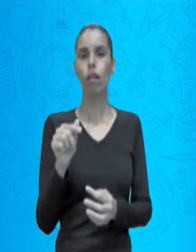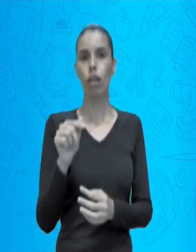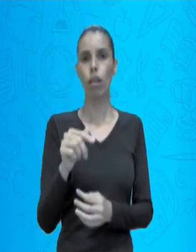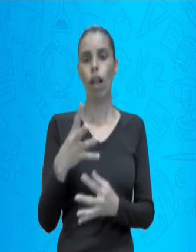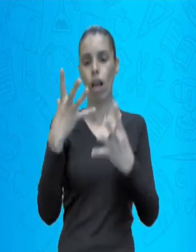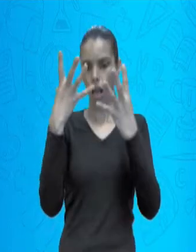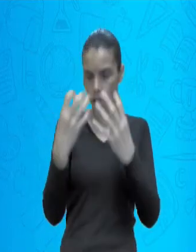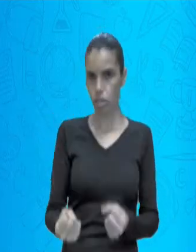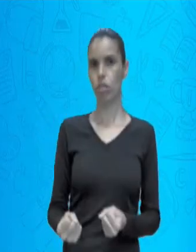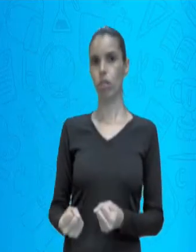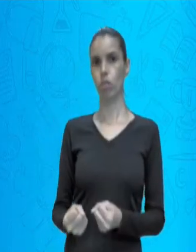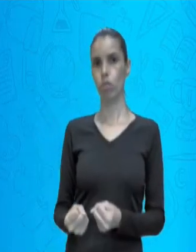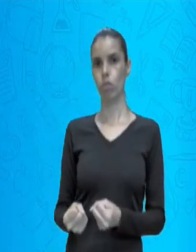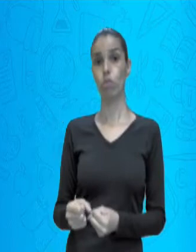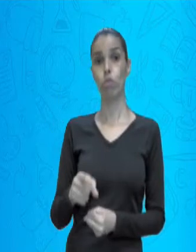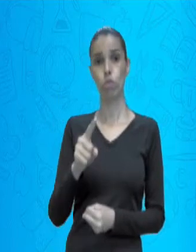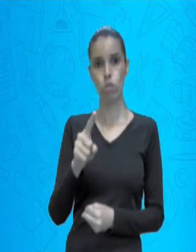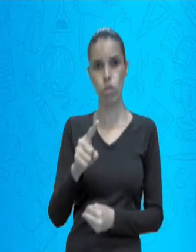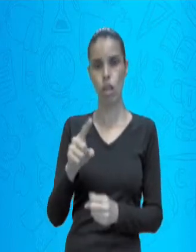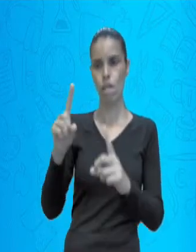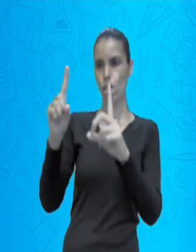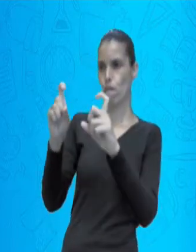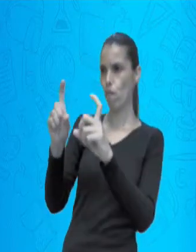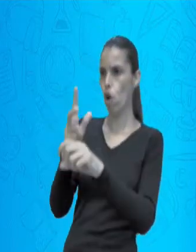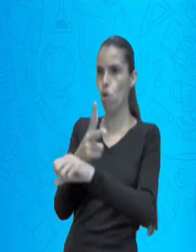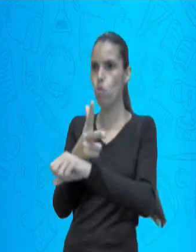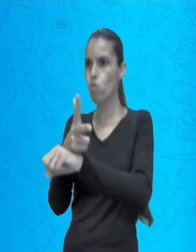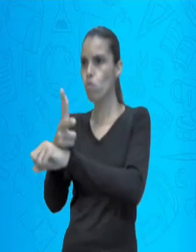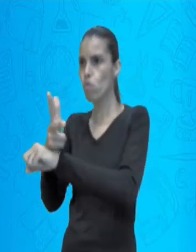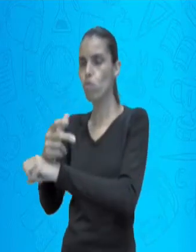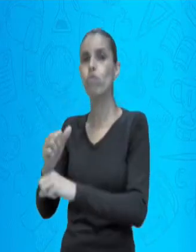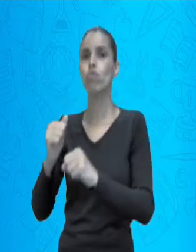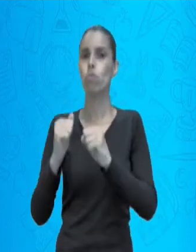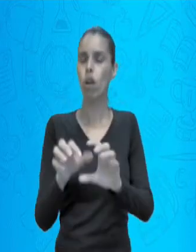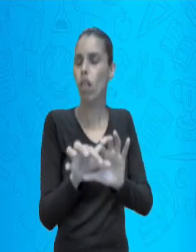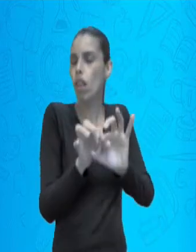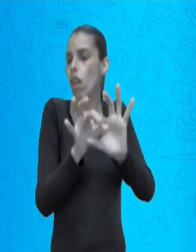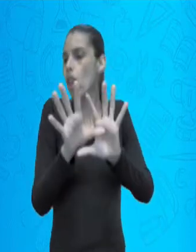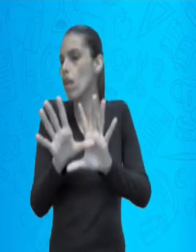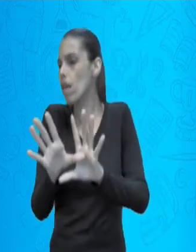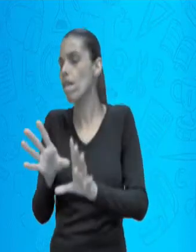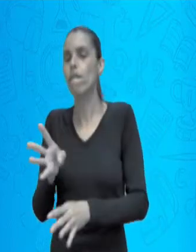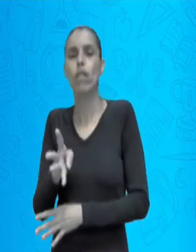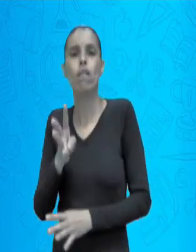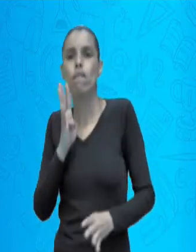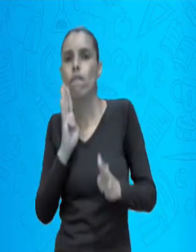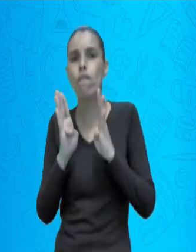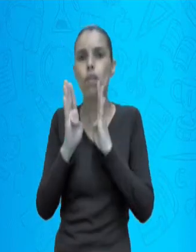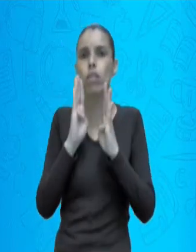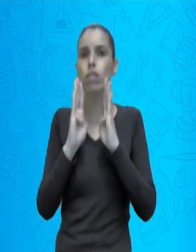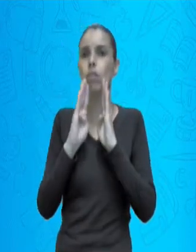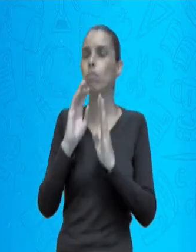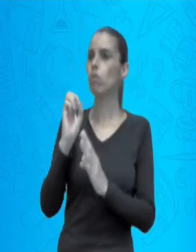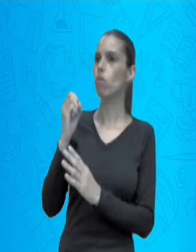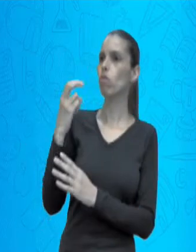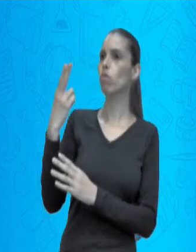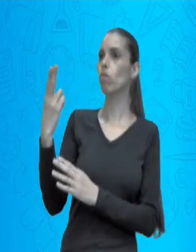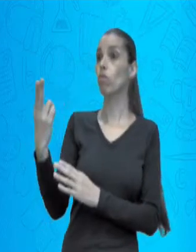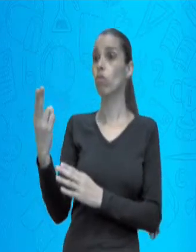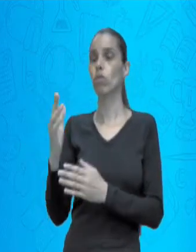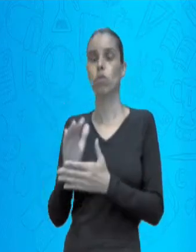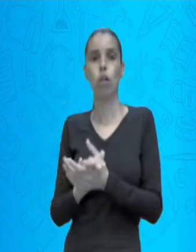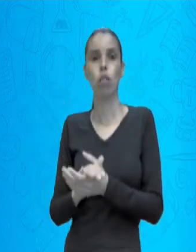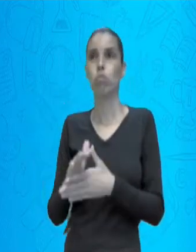sim. Caso não, a escola não vai usar a sua imagem. Da mesma forma, para usar